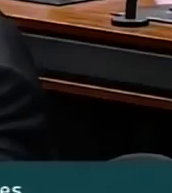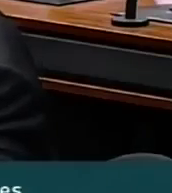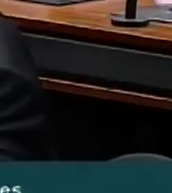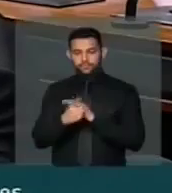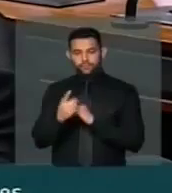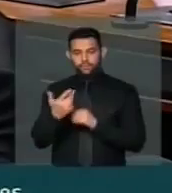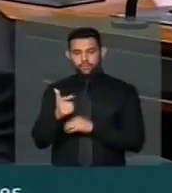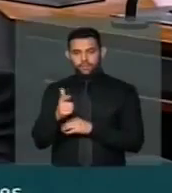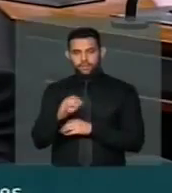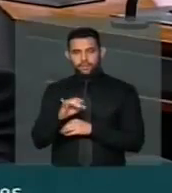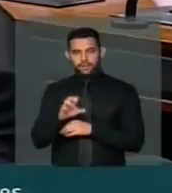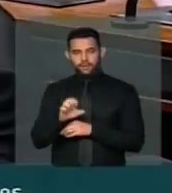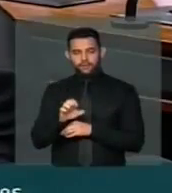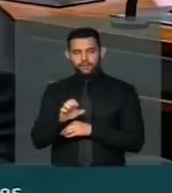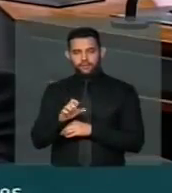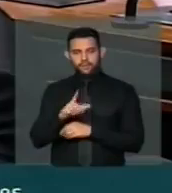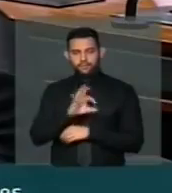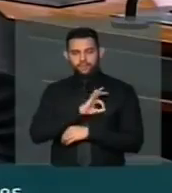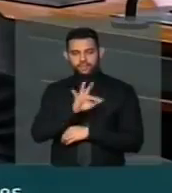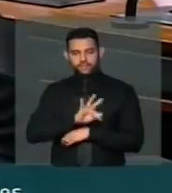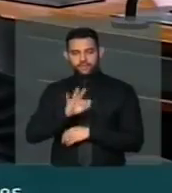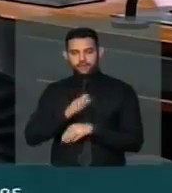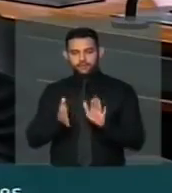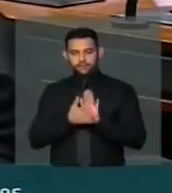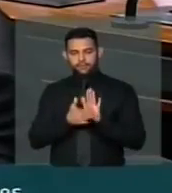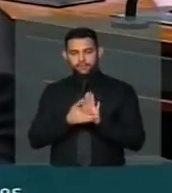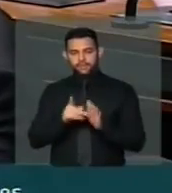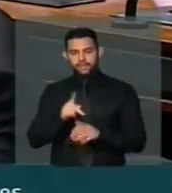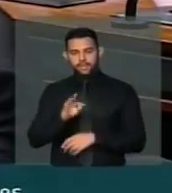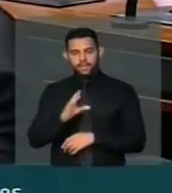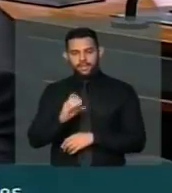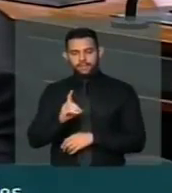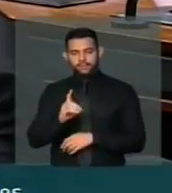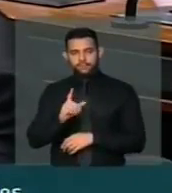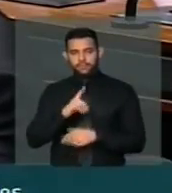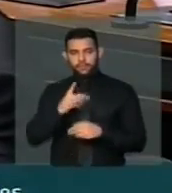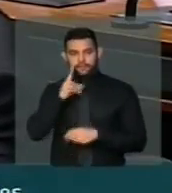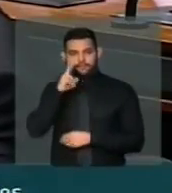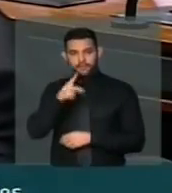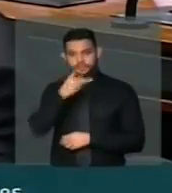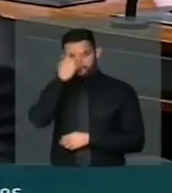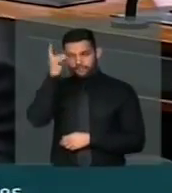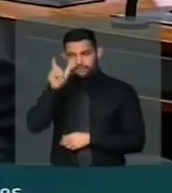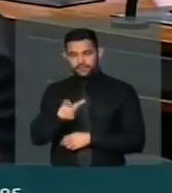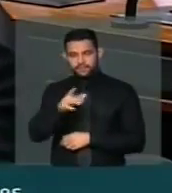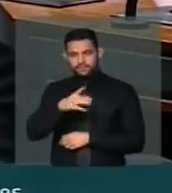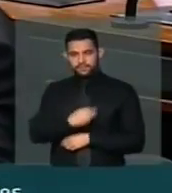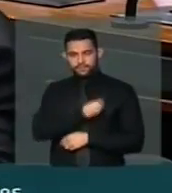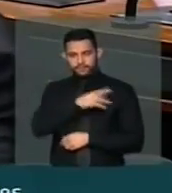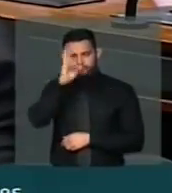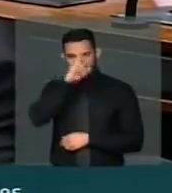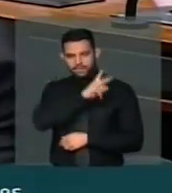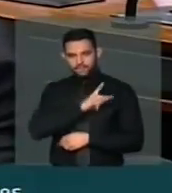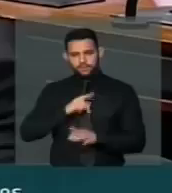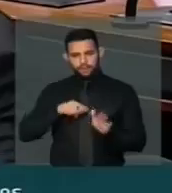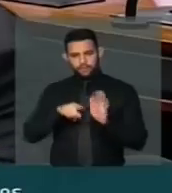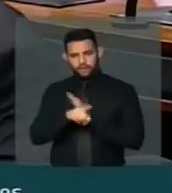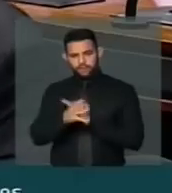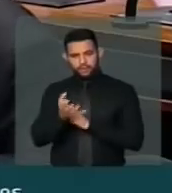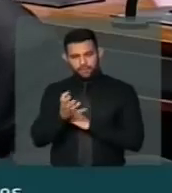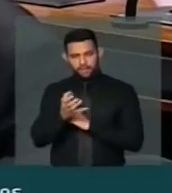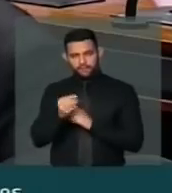não ter CARF. A Polícia Federal está propondo não ter CARF. Porque vejam vocês, presidente, essa é outra pergunta que eu